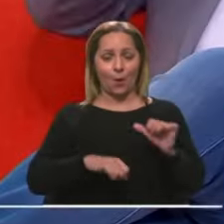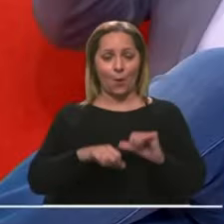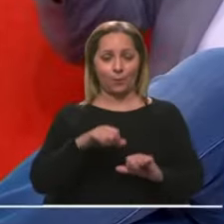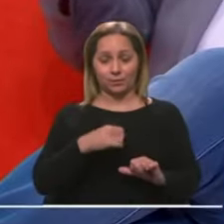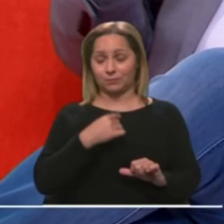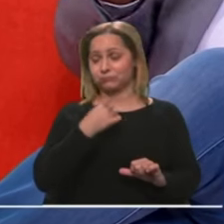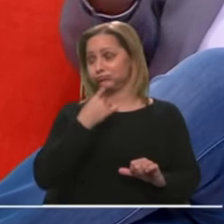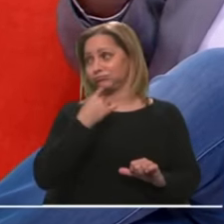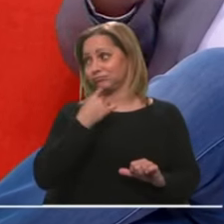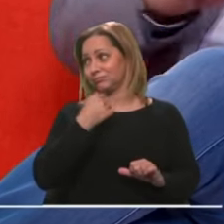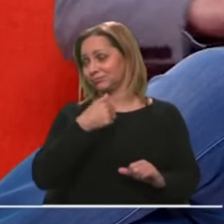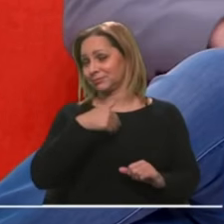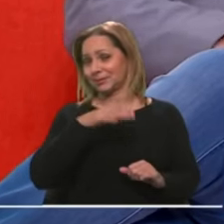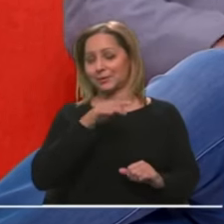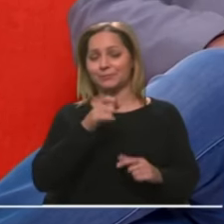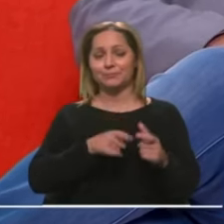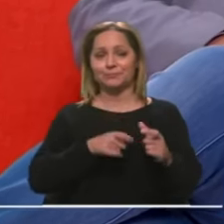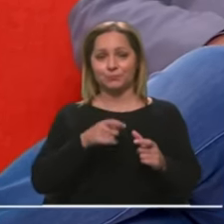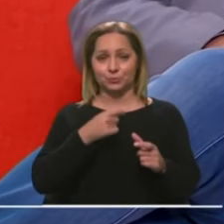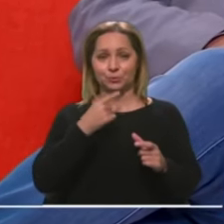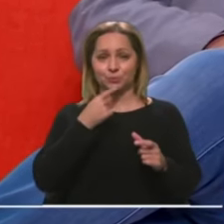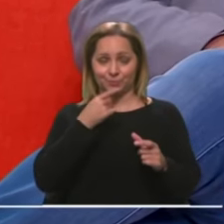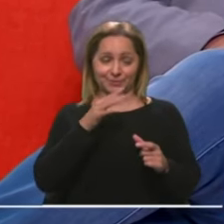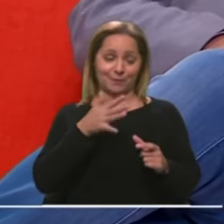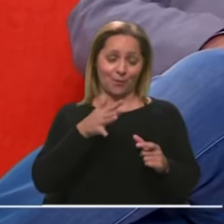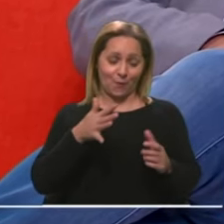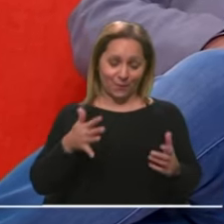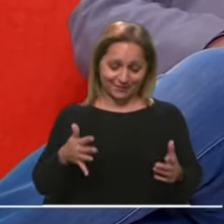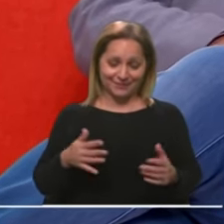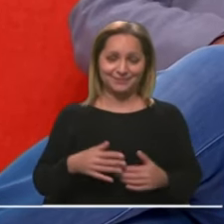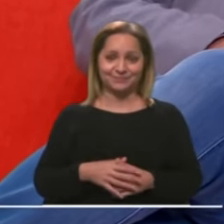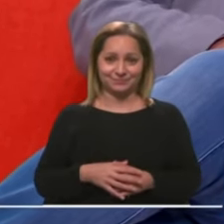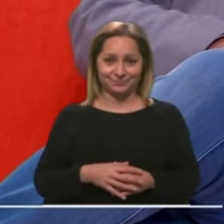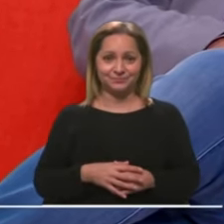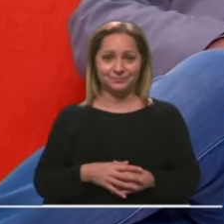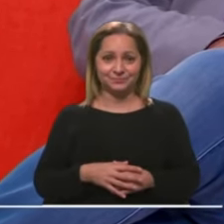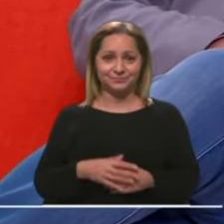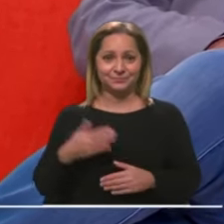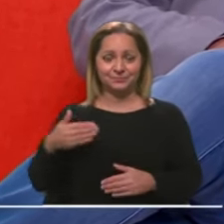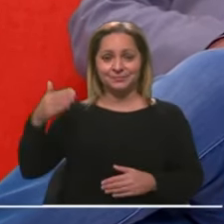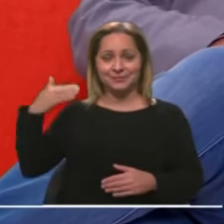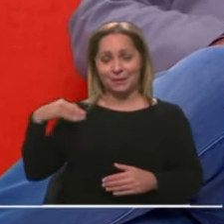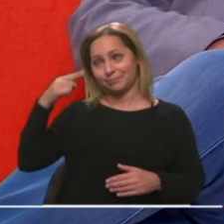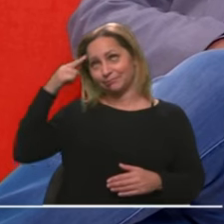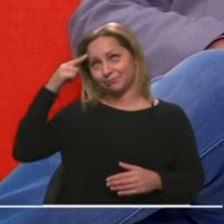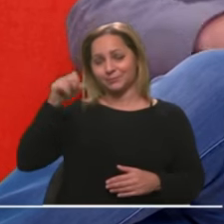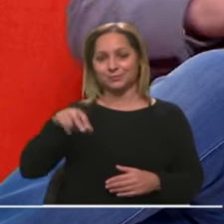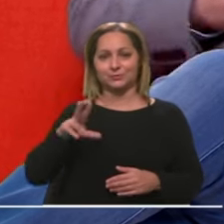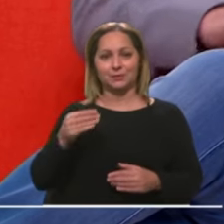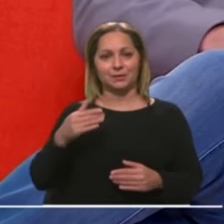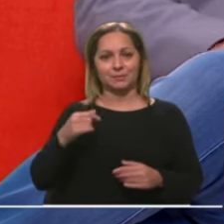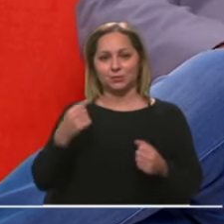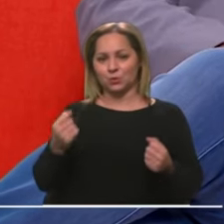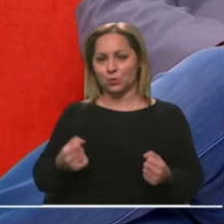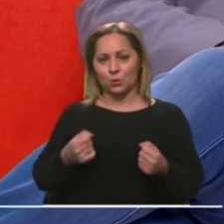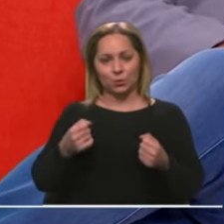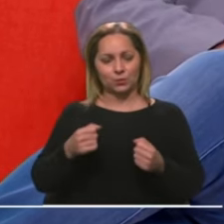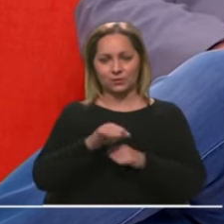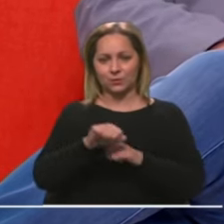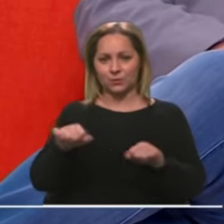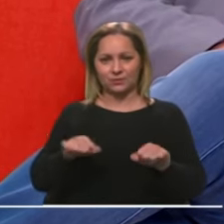eh as pessoas percebem aonde do que do que alguma vez me passou pela cabeça mas não não se conseguiu fazer nenhuma